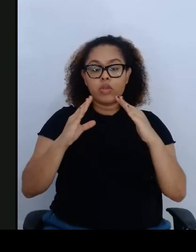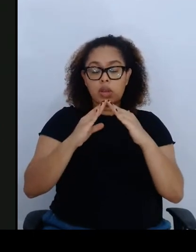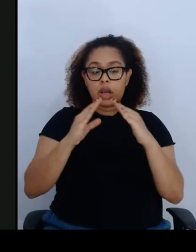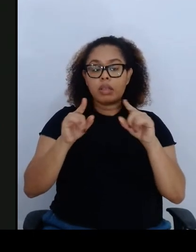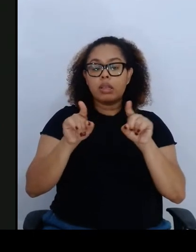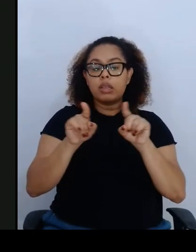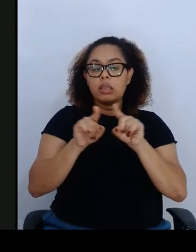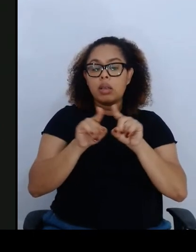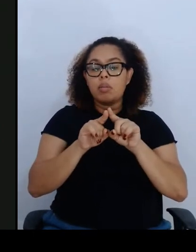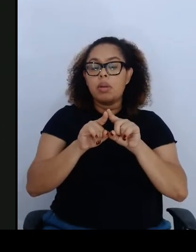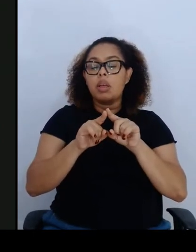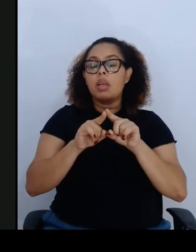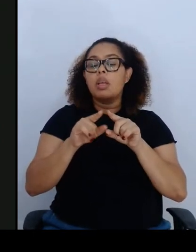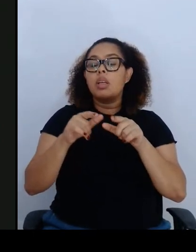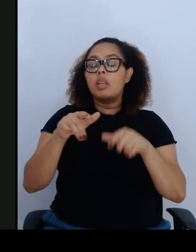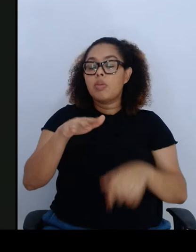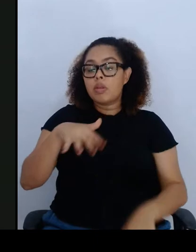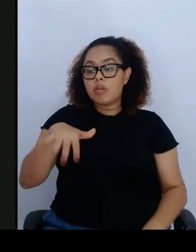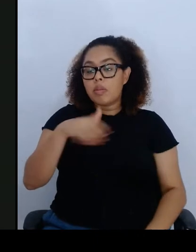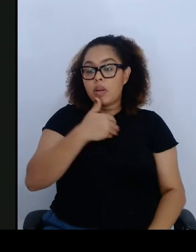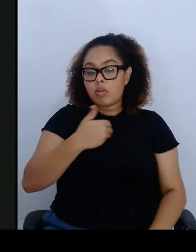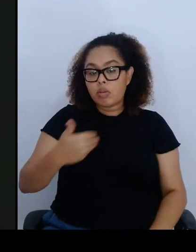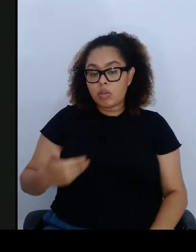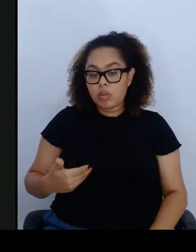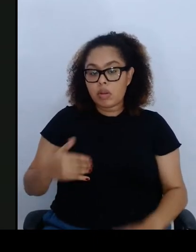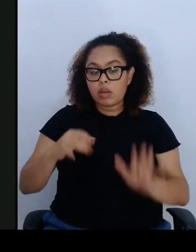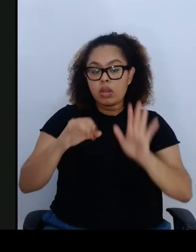negociação da identidade casuais